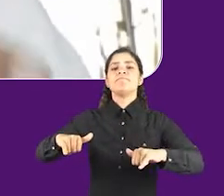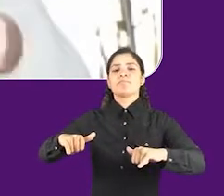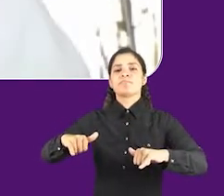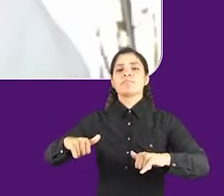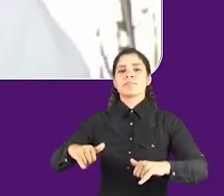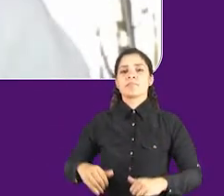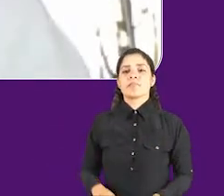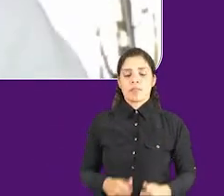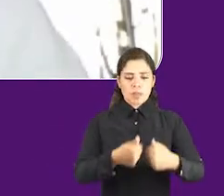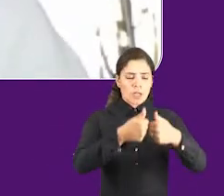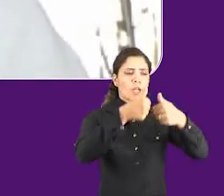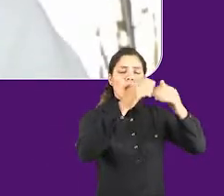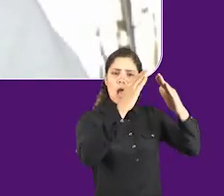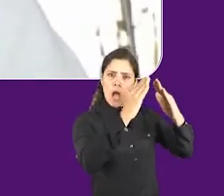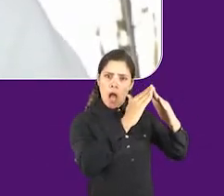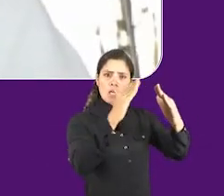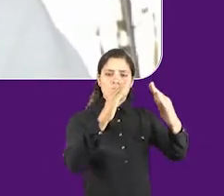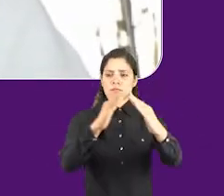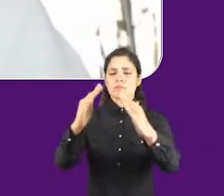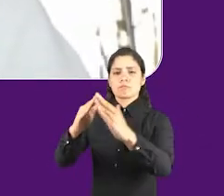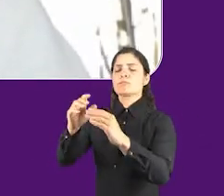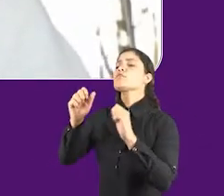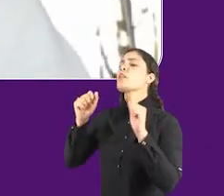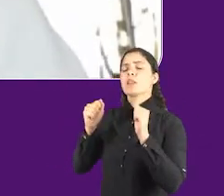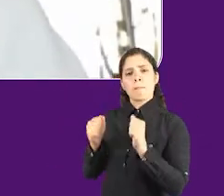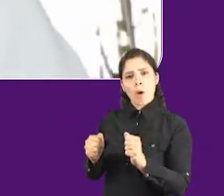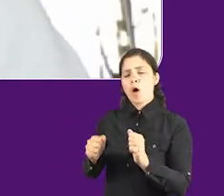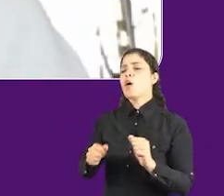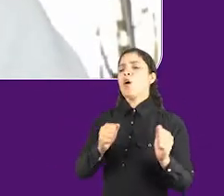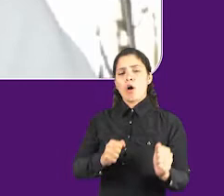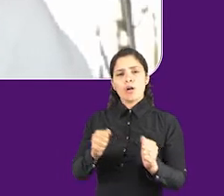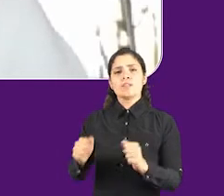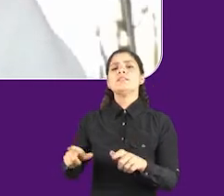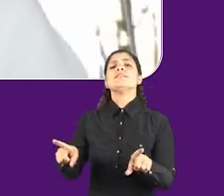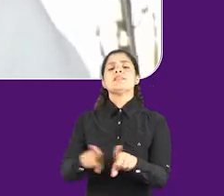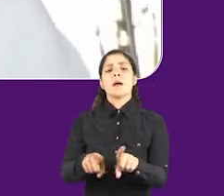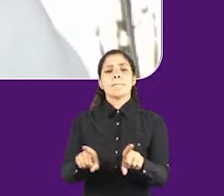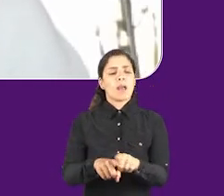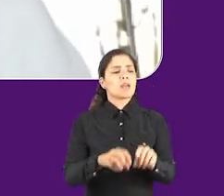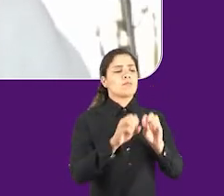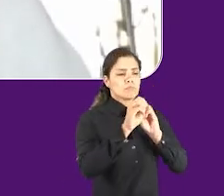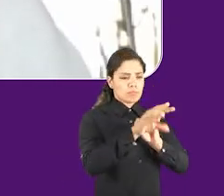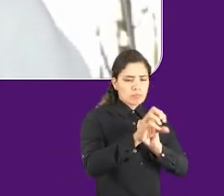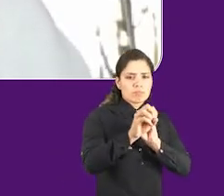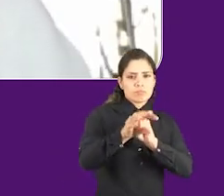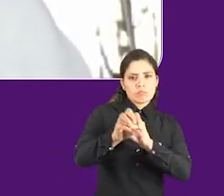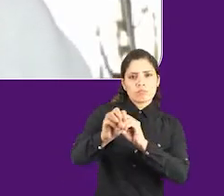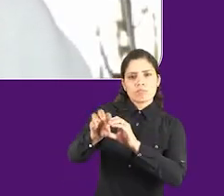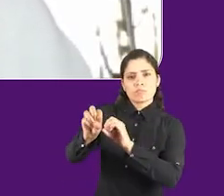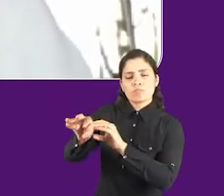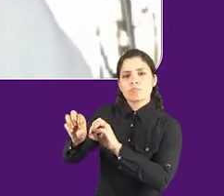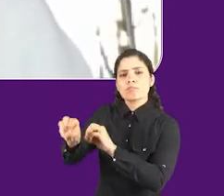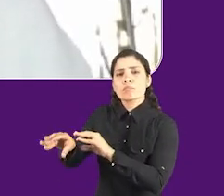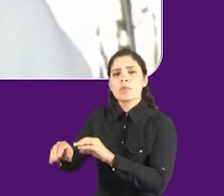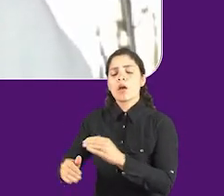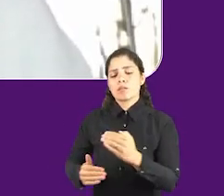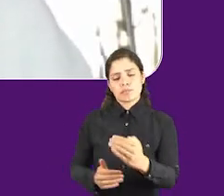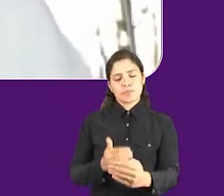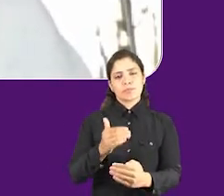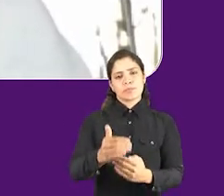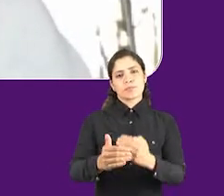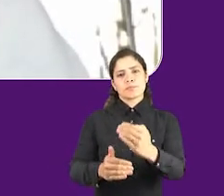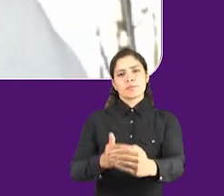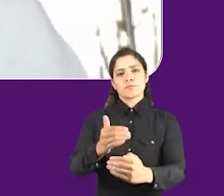pouco componentes desse desse desse tirar a continuar progredindo outras regiões Então hoje a